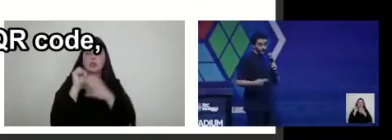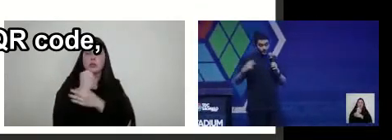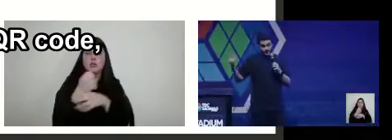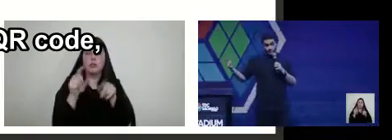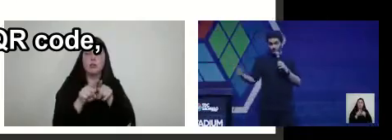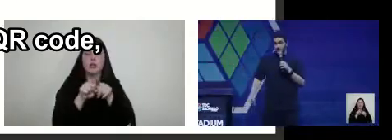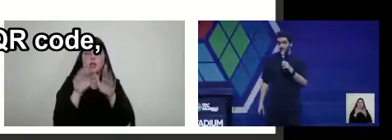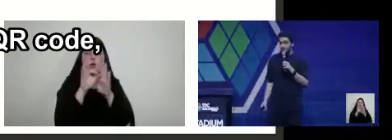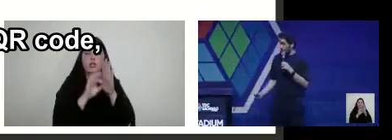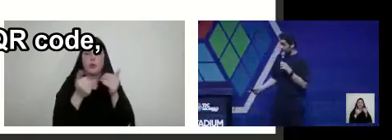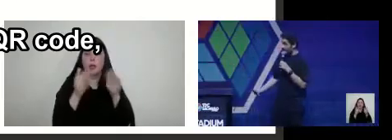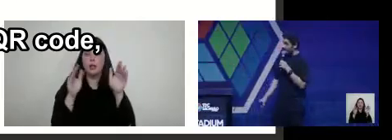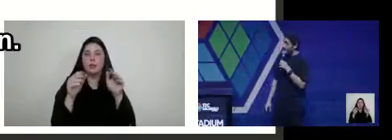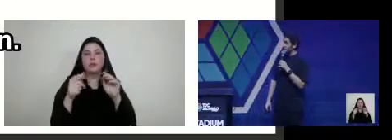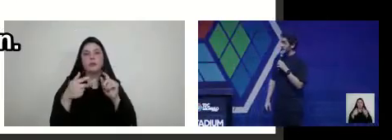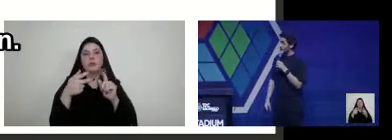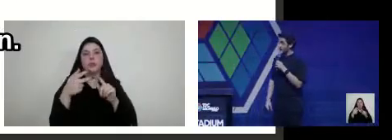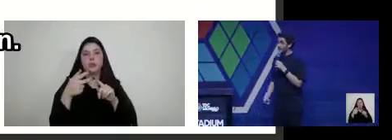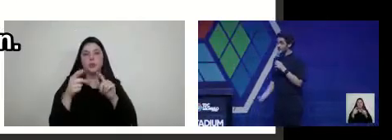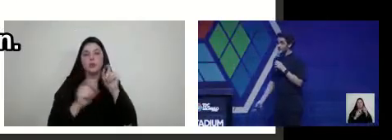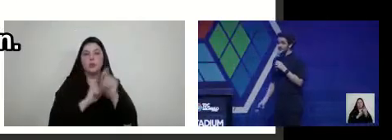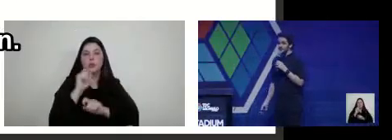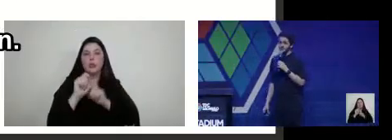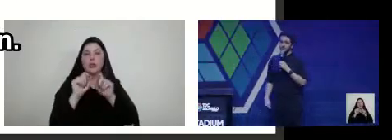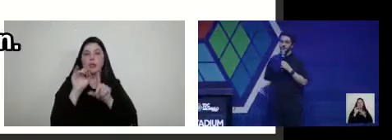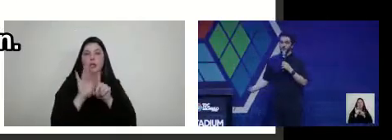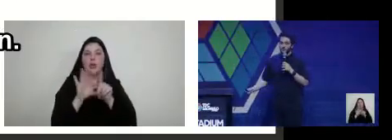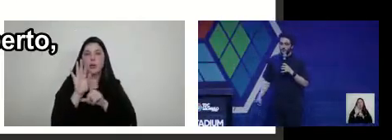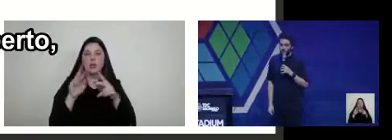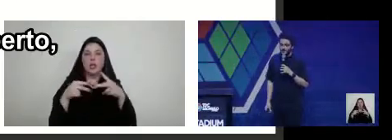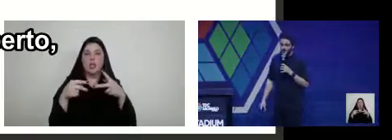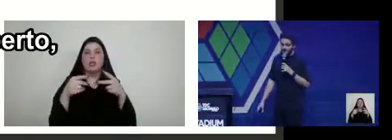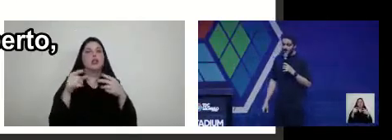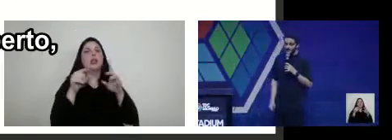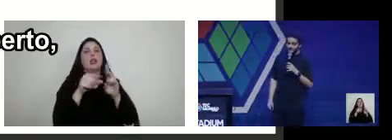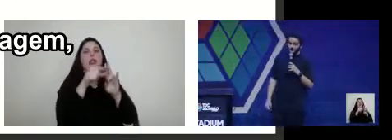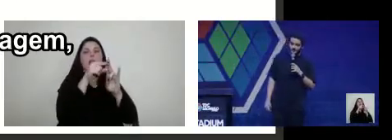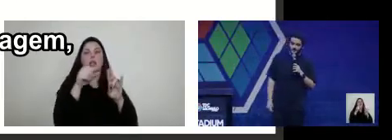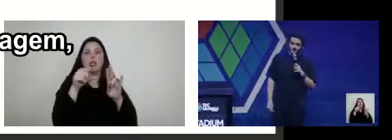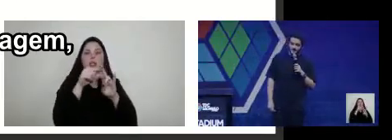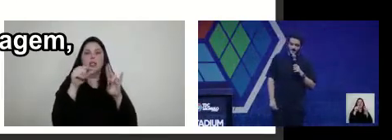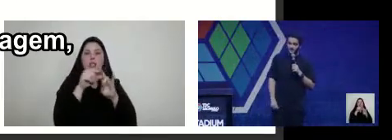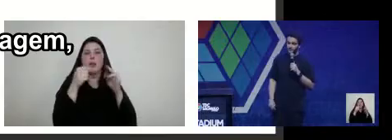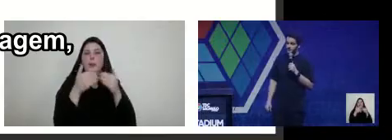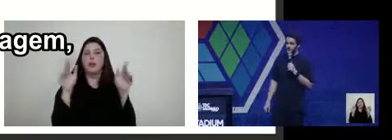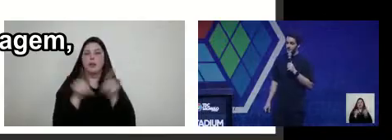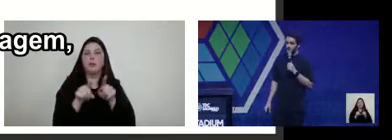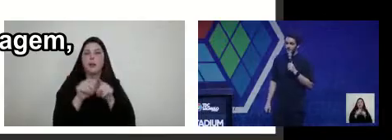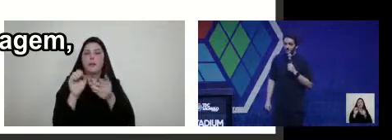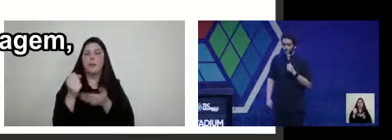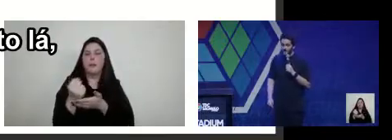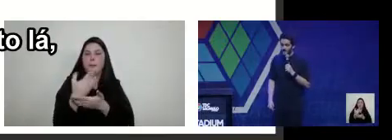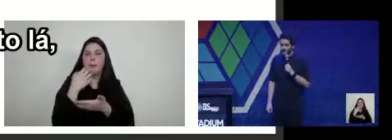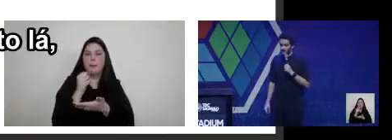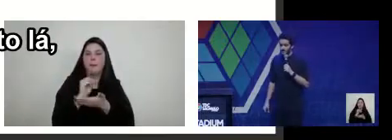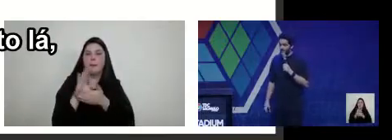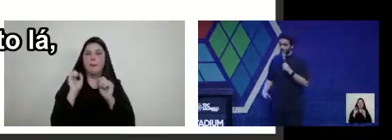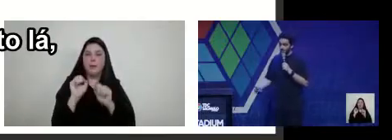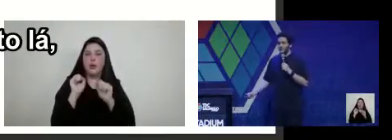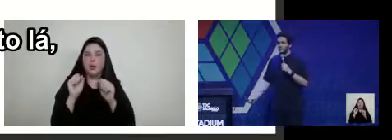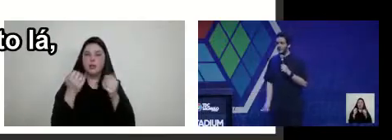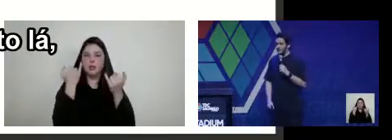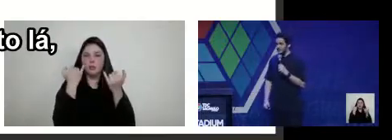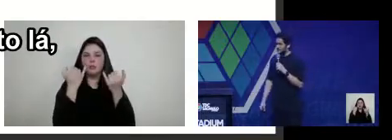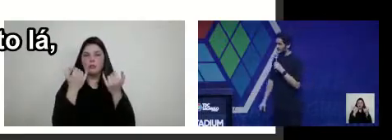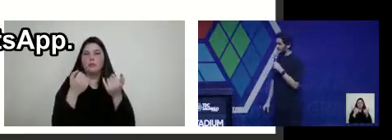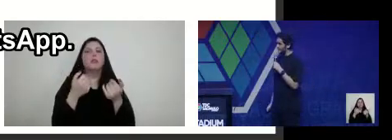E o segundo QR Code é o link do meu LinkedIn, então o meu LinkedIn é aberto, vocês podem mandar mensagem, podem pegar o